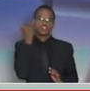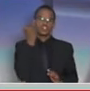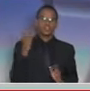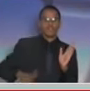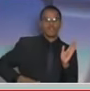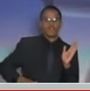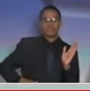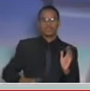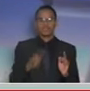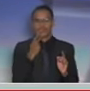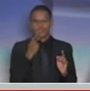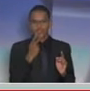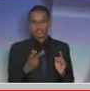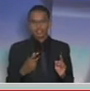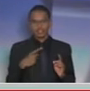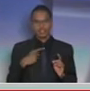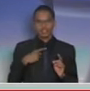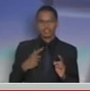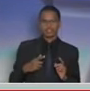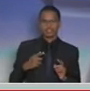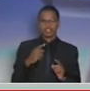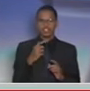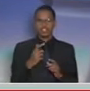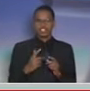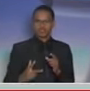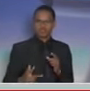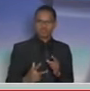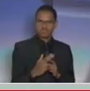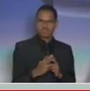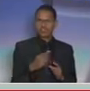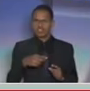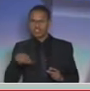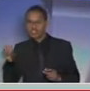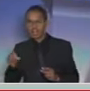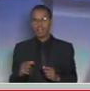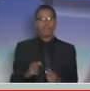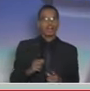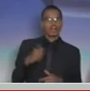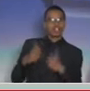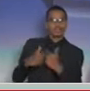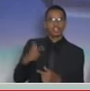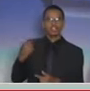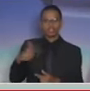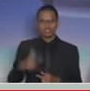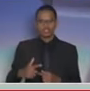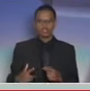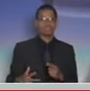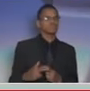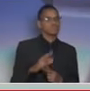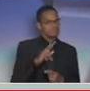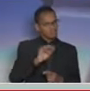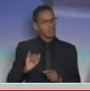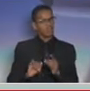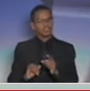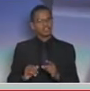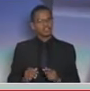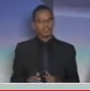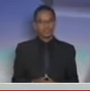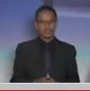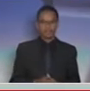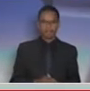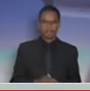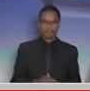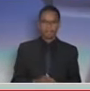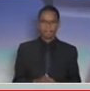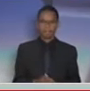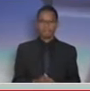que iria cortar o ponto dos servidores públicos que não fossem trabalhar. Depois ele recuou. Não terão ponto